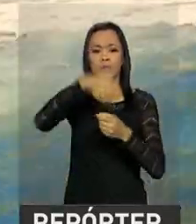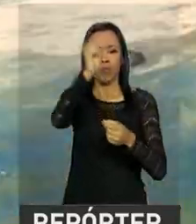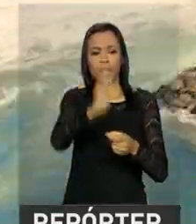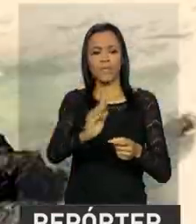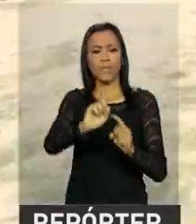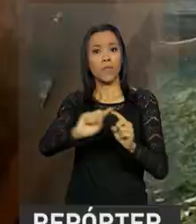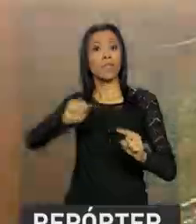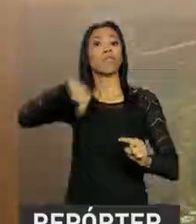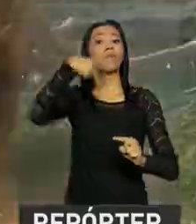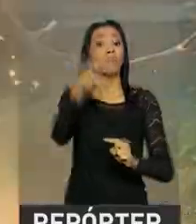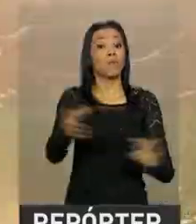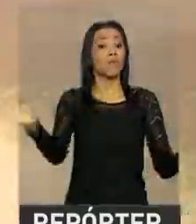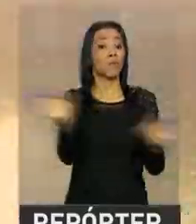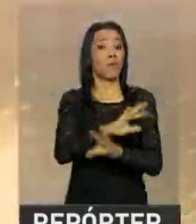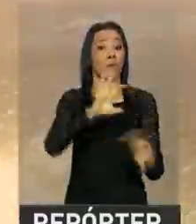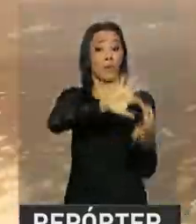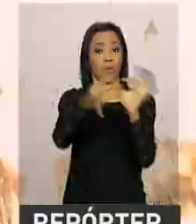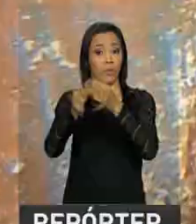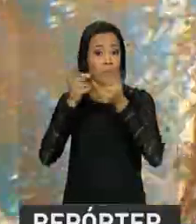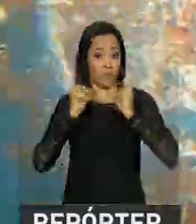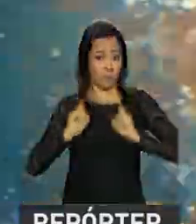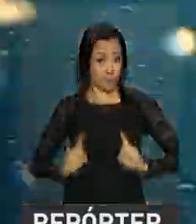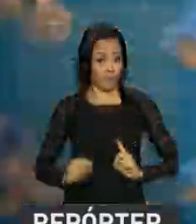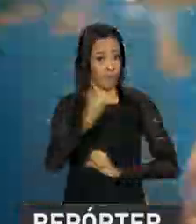Jogos Olímpicos e Paralímpicos Rio